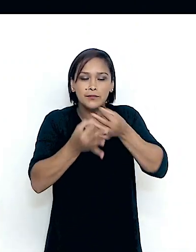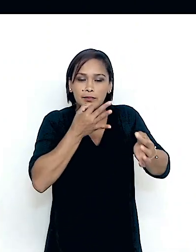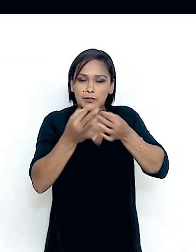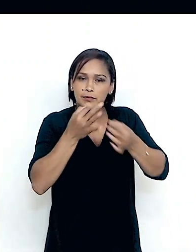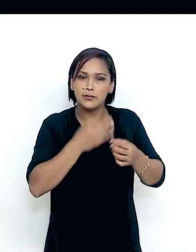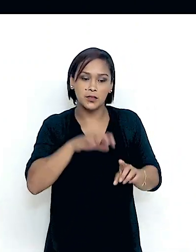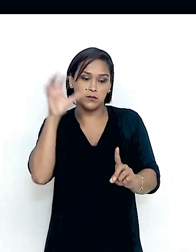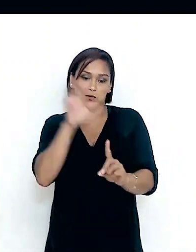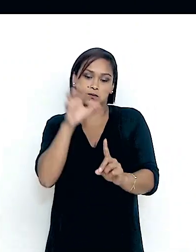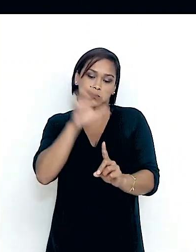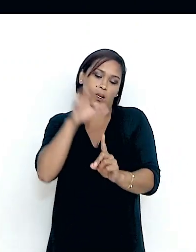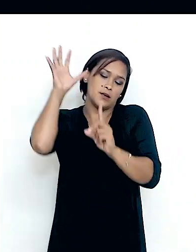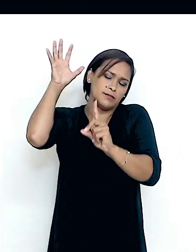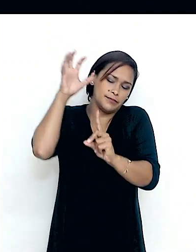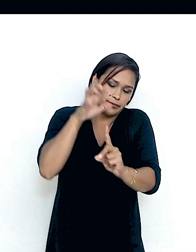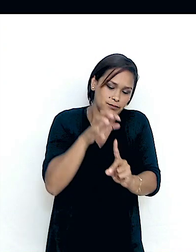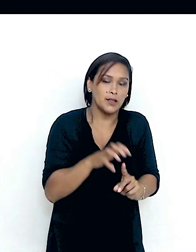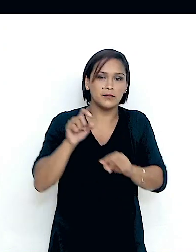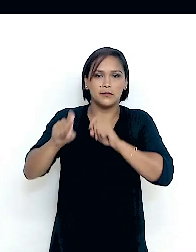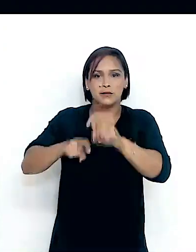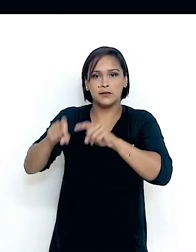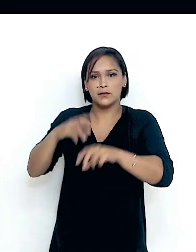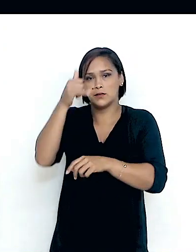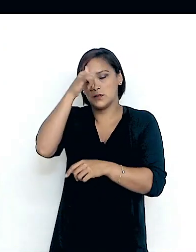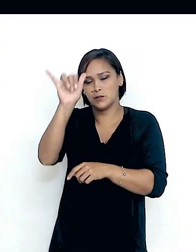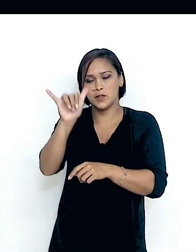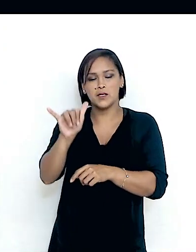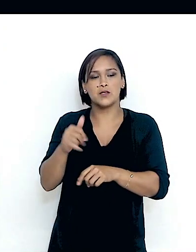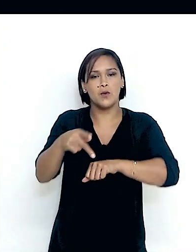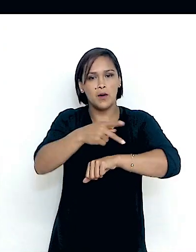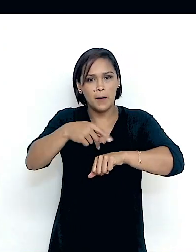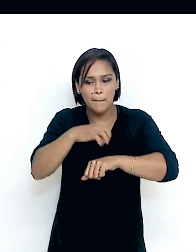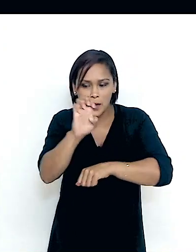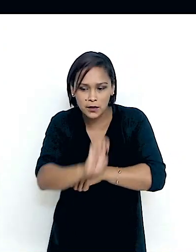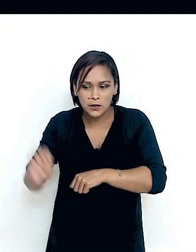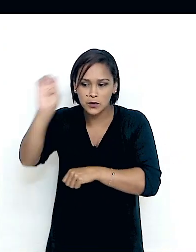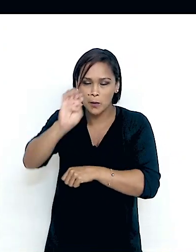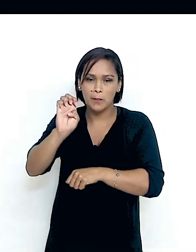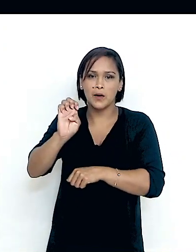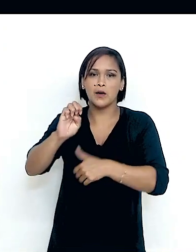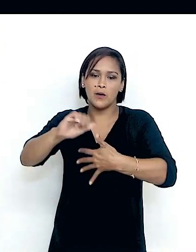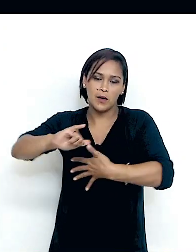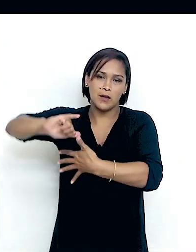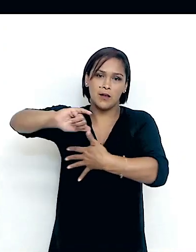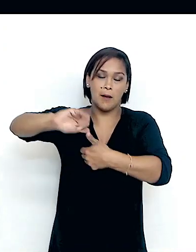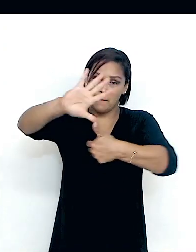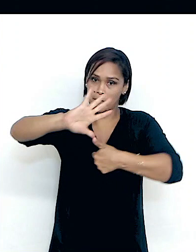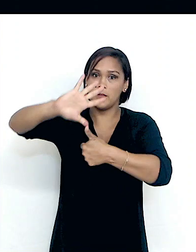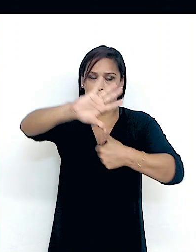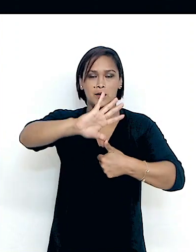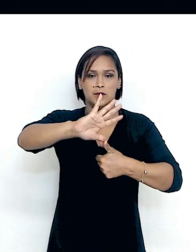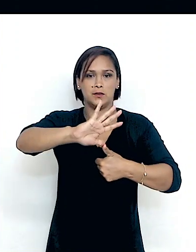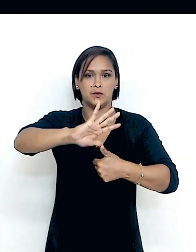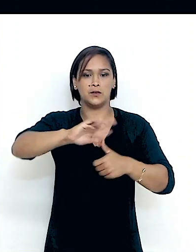ferozmente o agronegócio brasileiro em países europeus e na América do Norte. Apesar